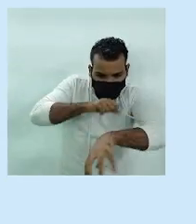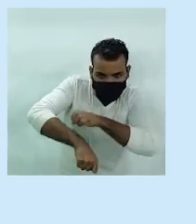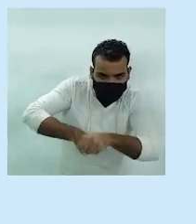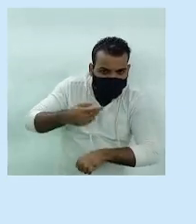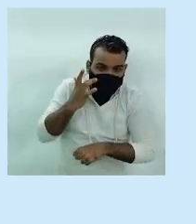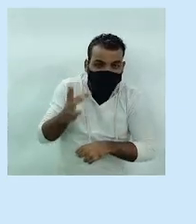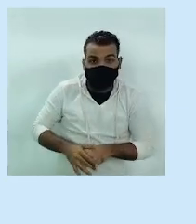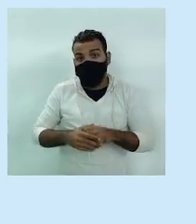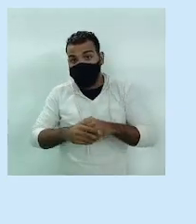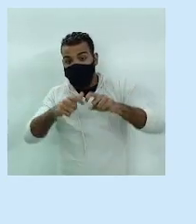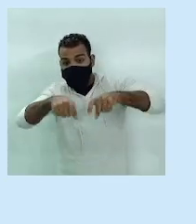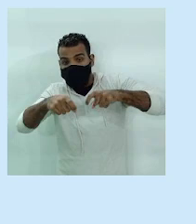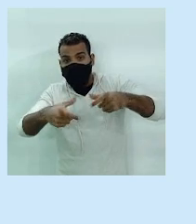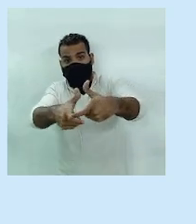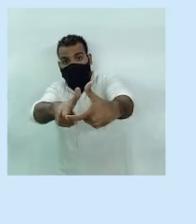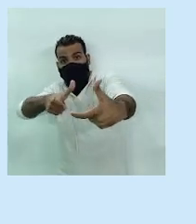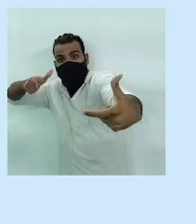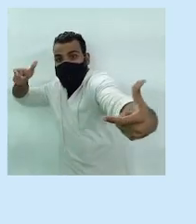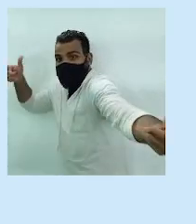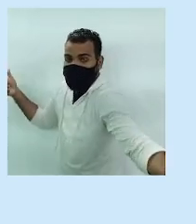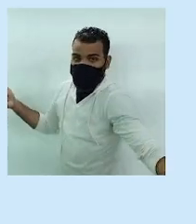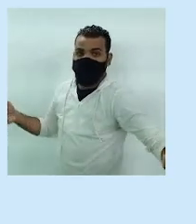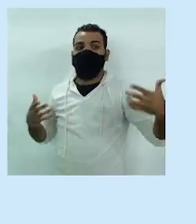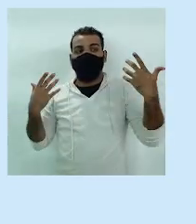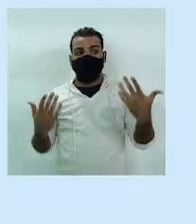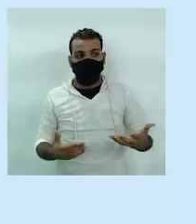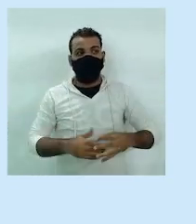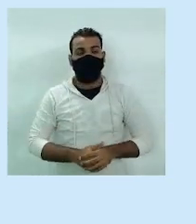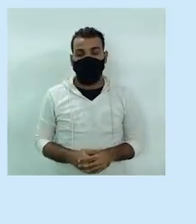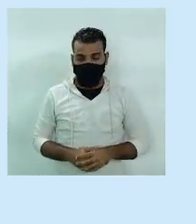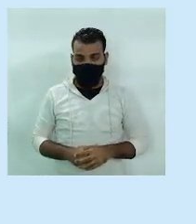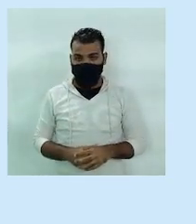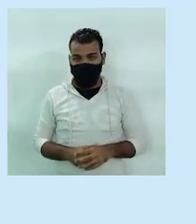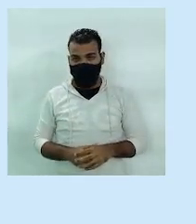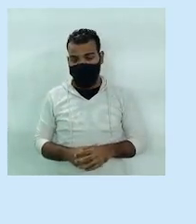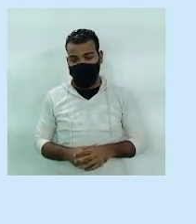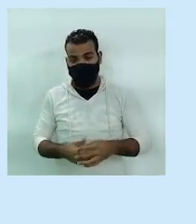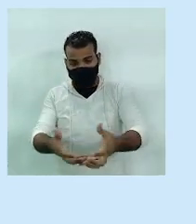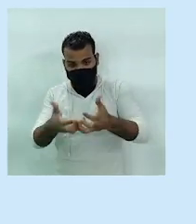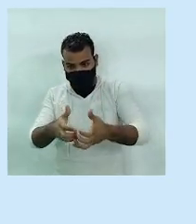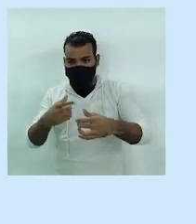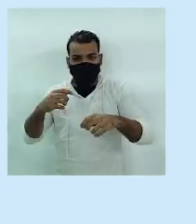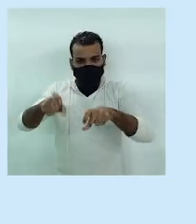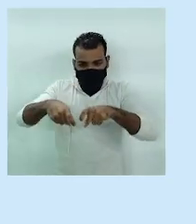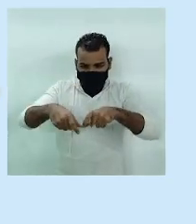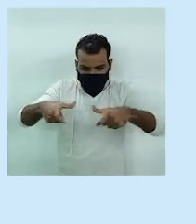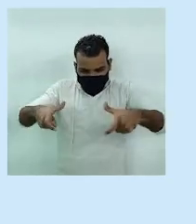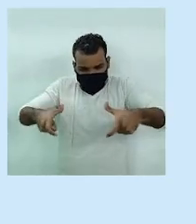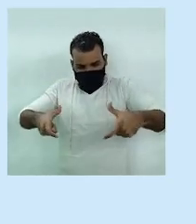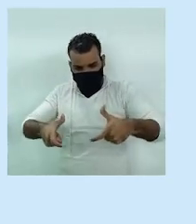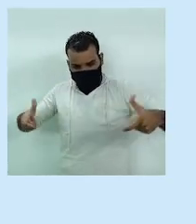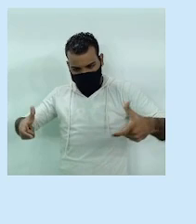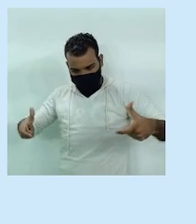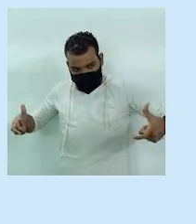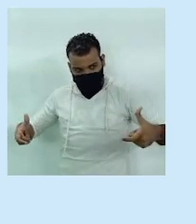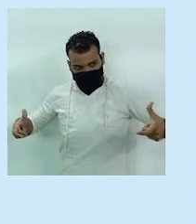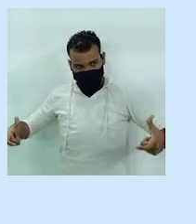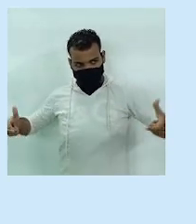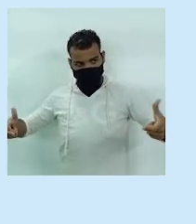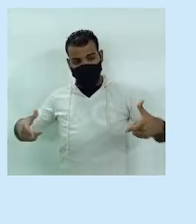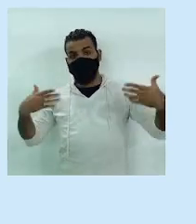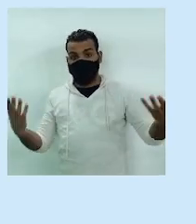nas fazendas, onde estes faziam, na maioria das vezes, o